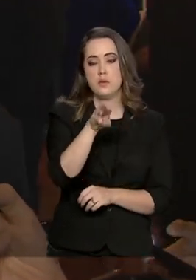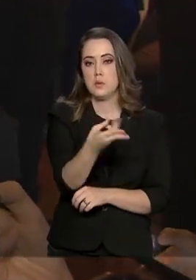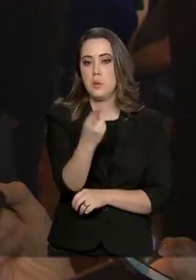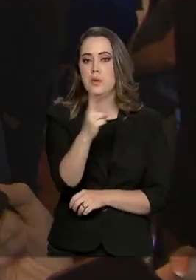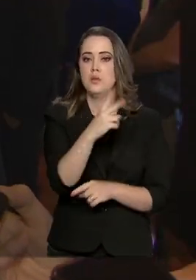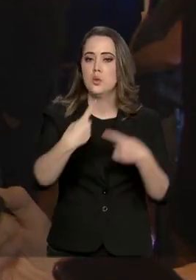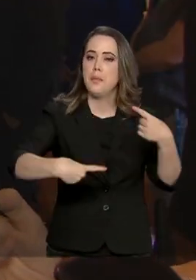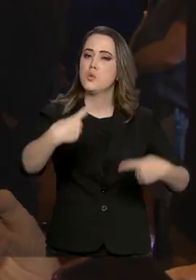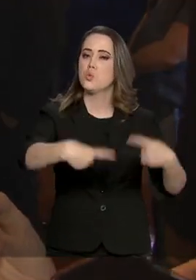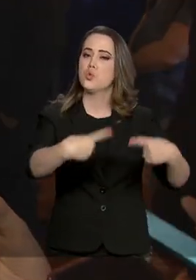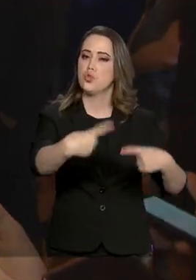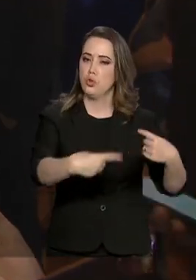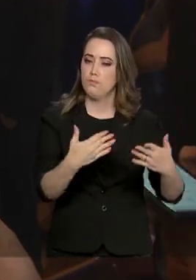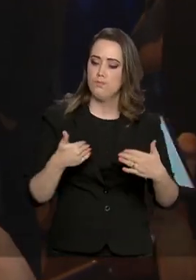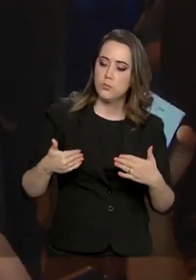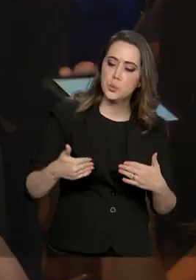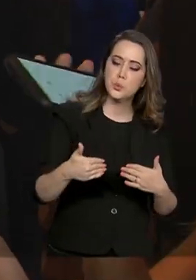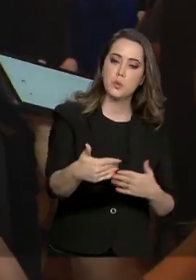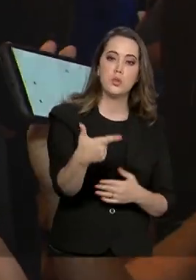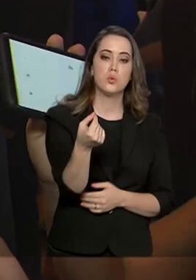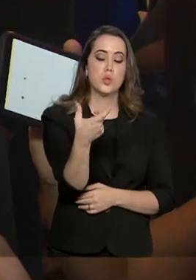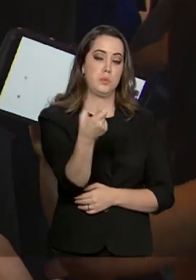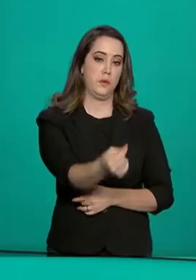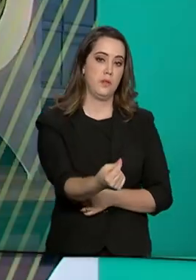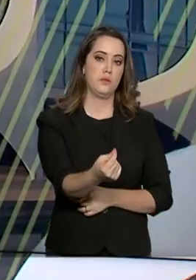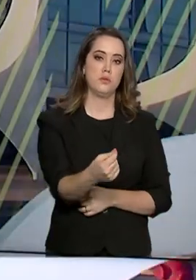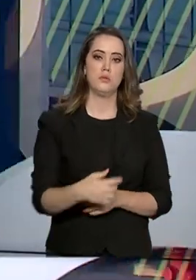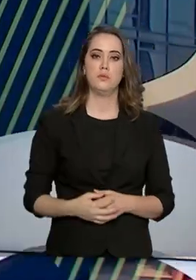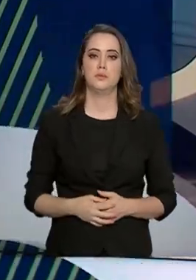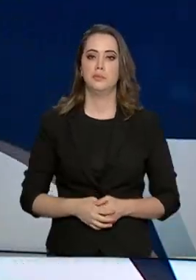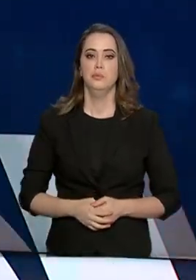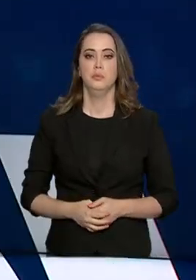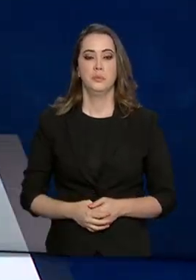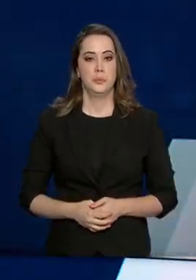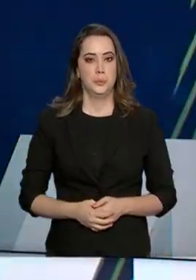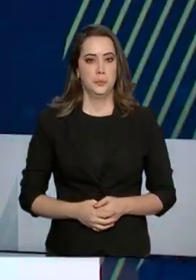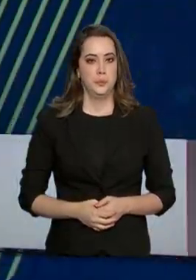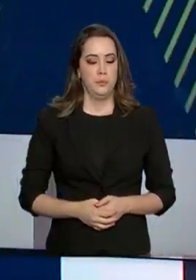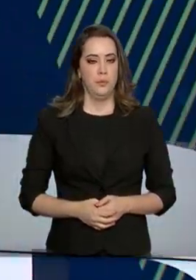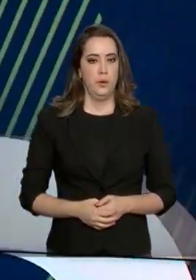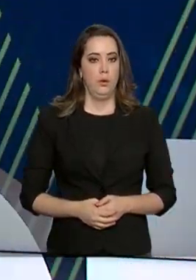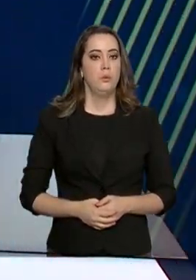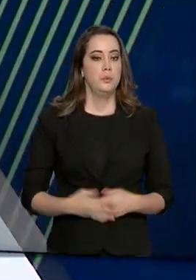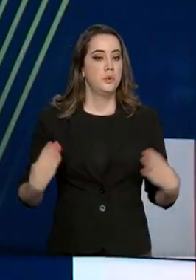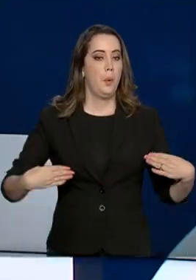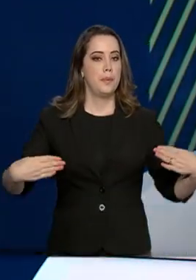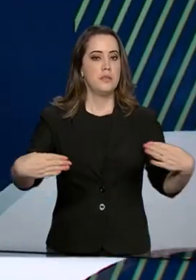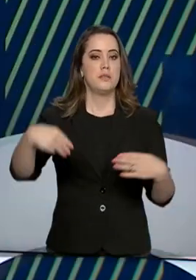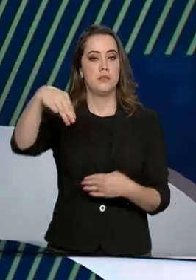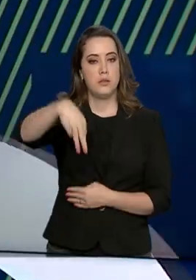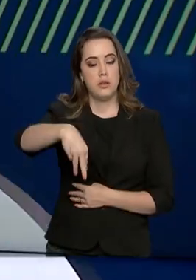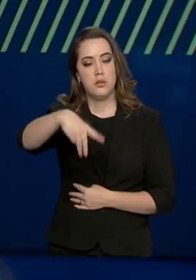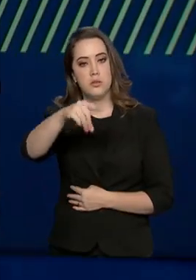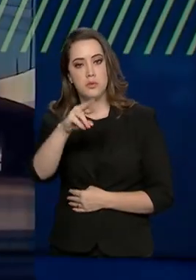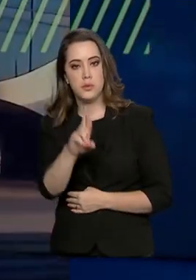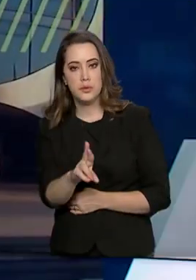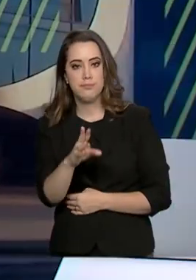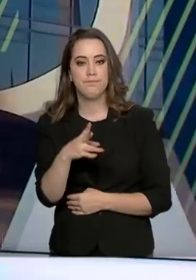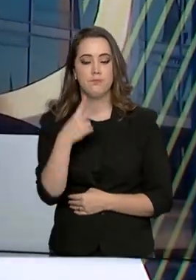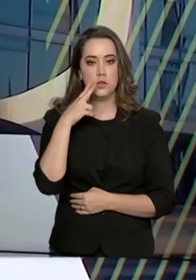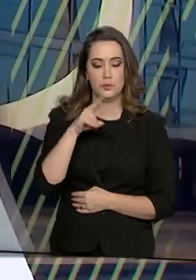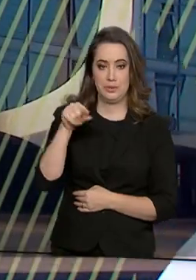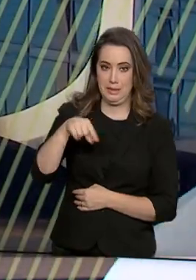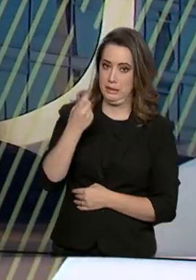para ser discutido durante o ano de 2020 o ministério do desenvolvimento regional reconheceu nesta